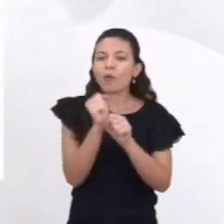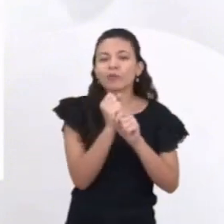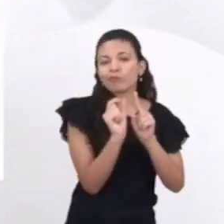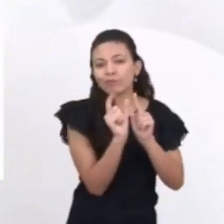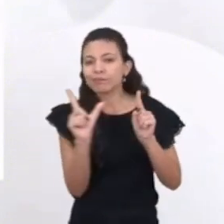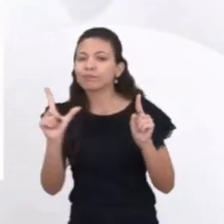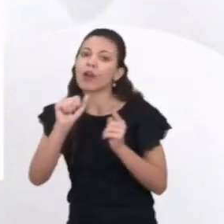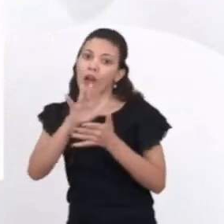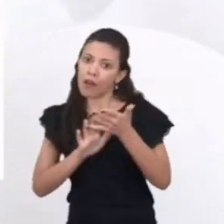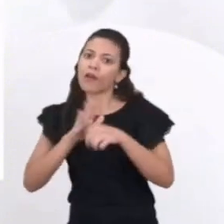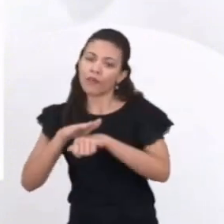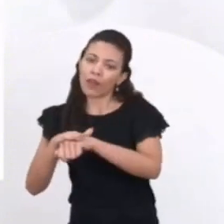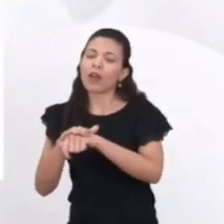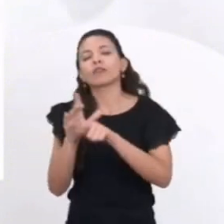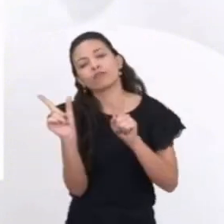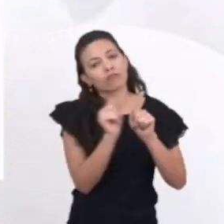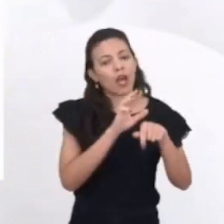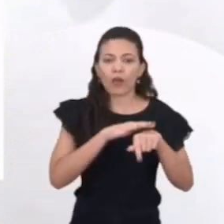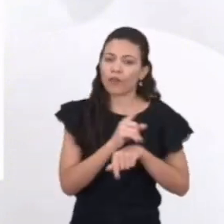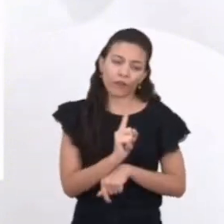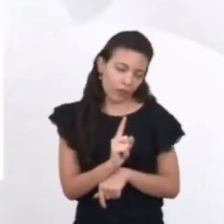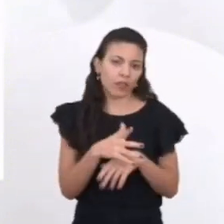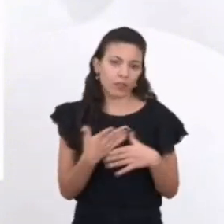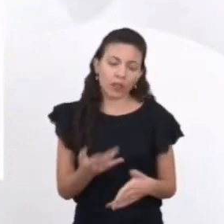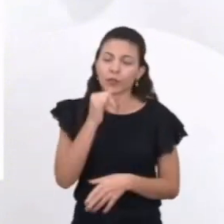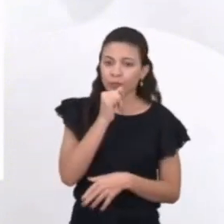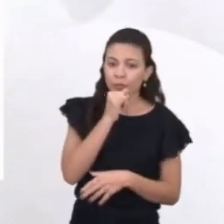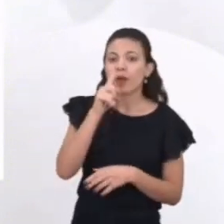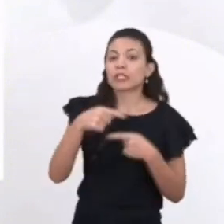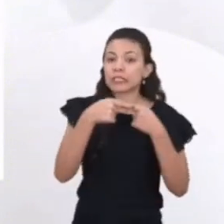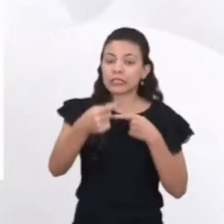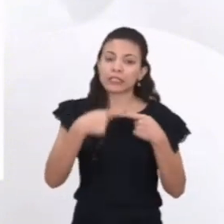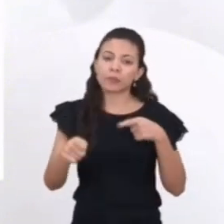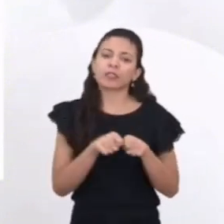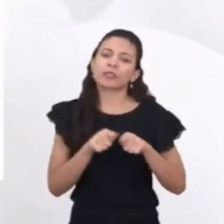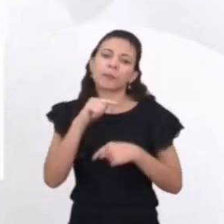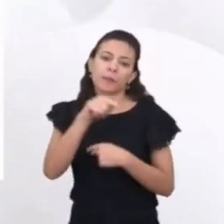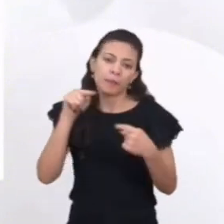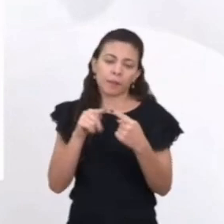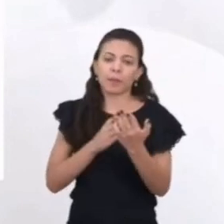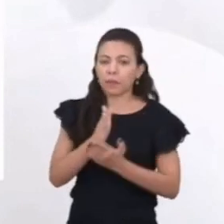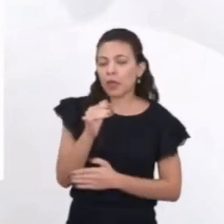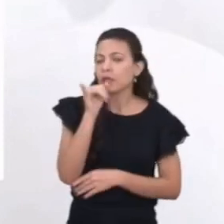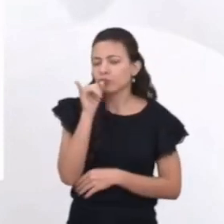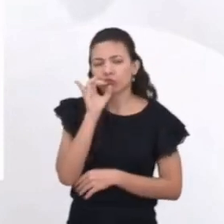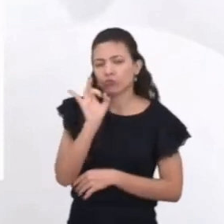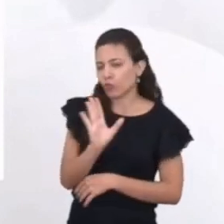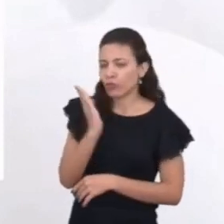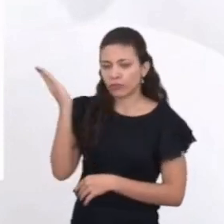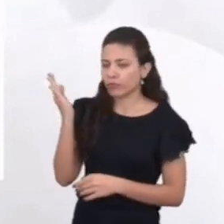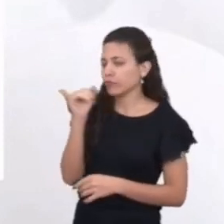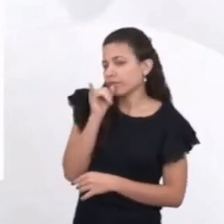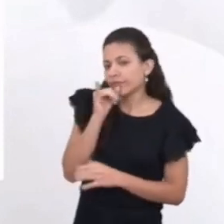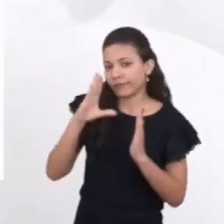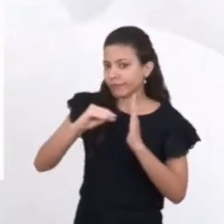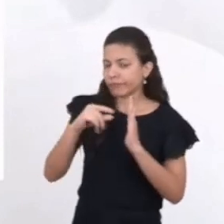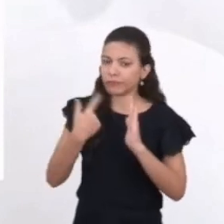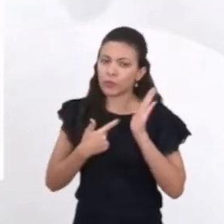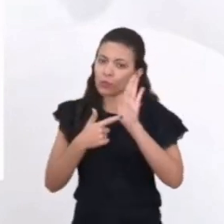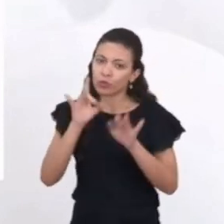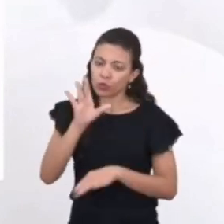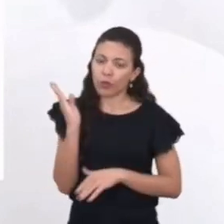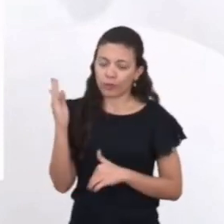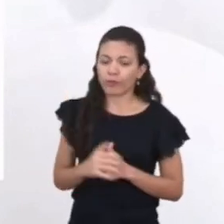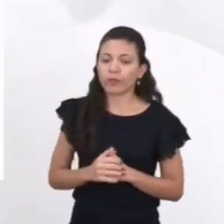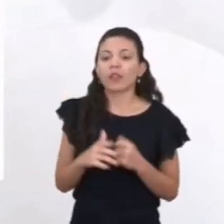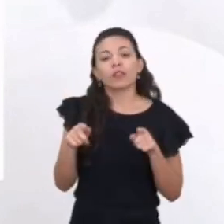é um cardzinho por semana, tá? Que esse estudante tem. Embaixo ali eu tenho as metas, nesse caso as metas são só um exemplo, esse é um print nosso de um ambiente interno ainda de design.